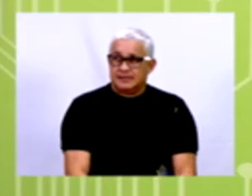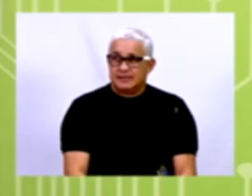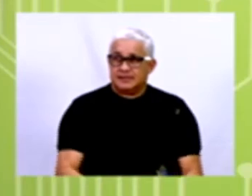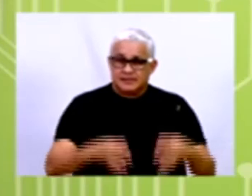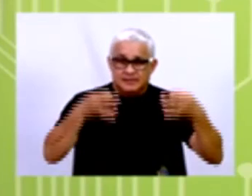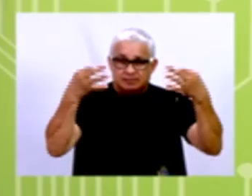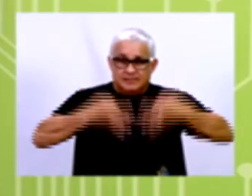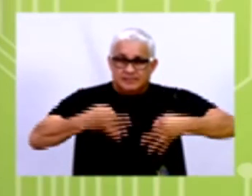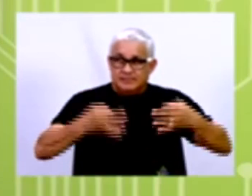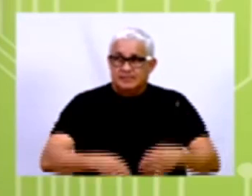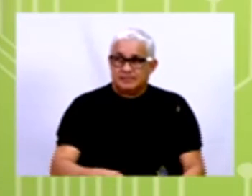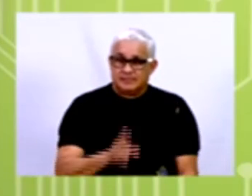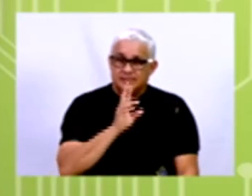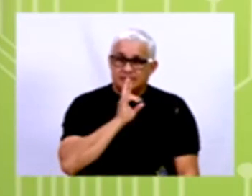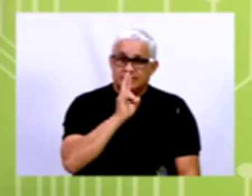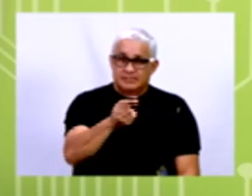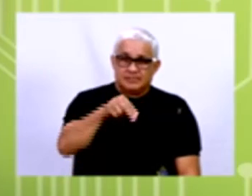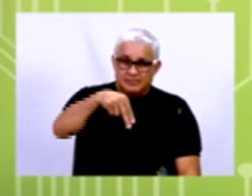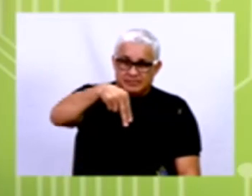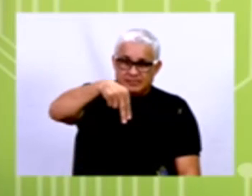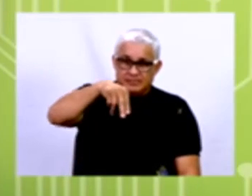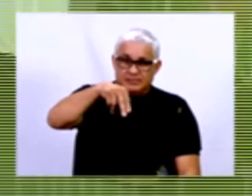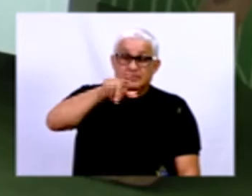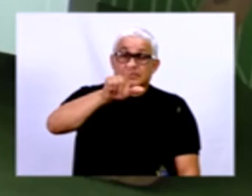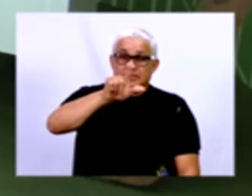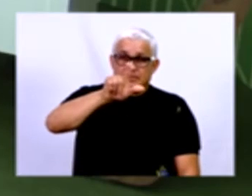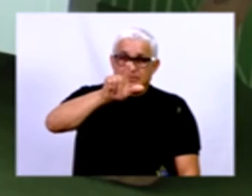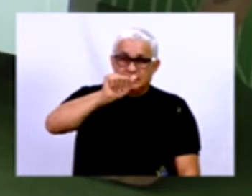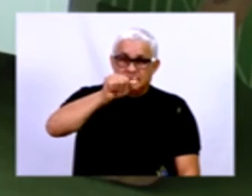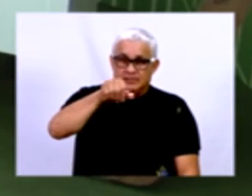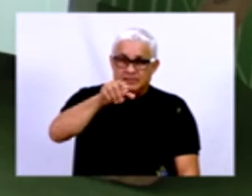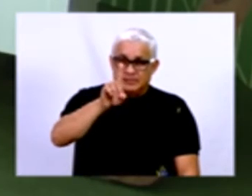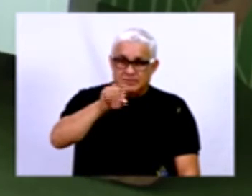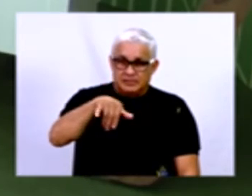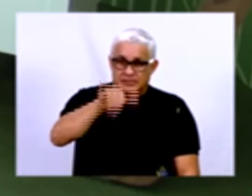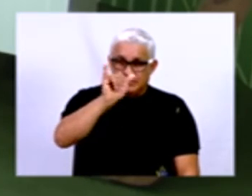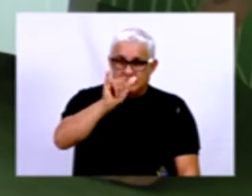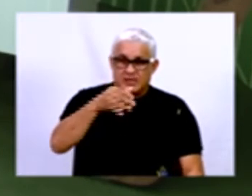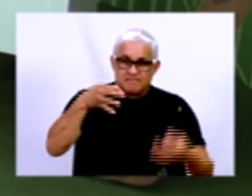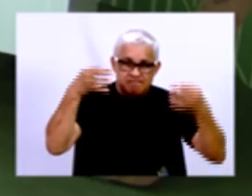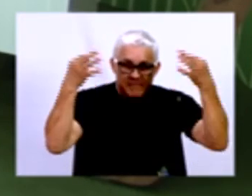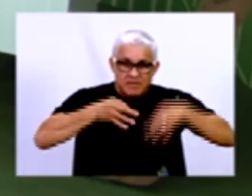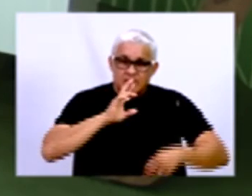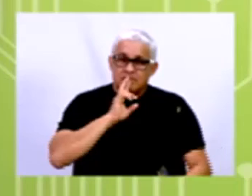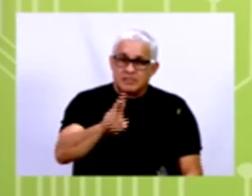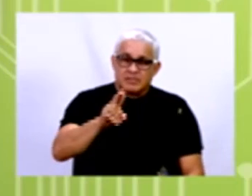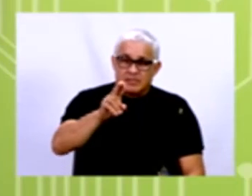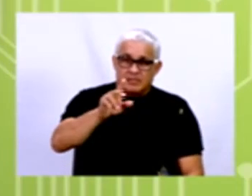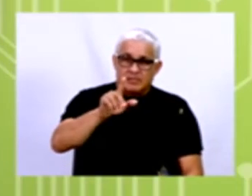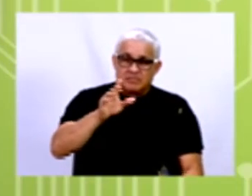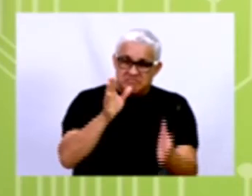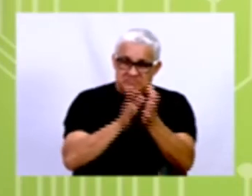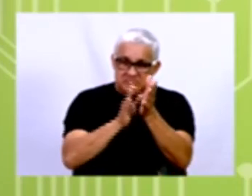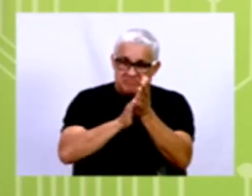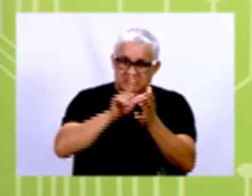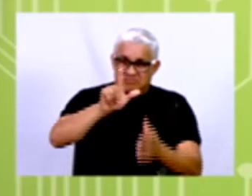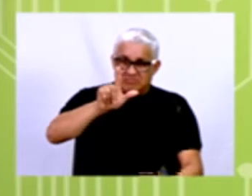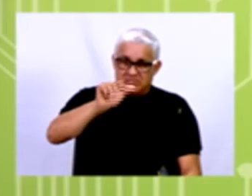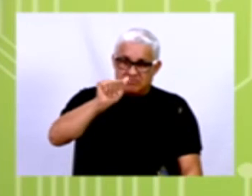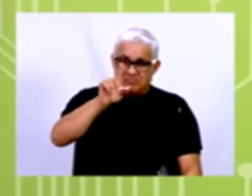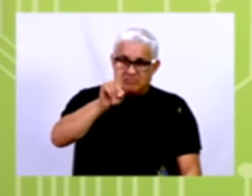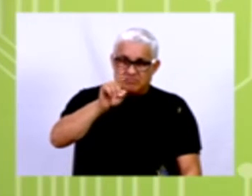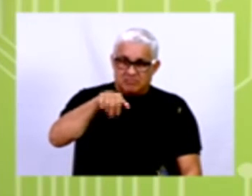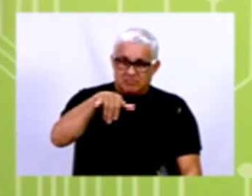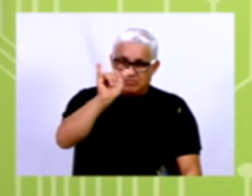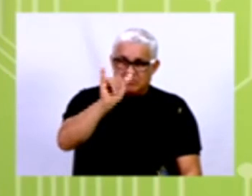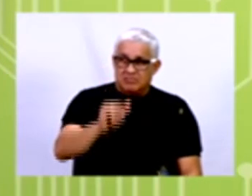Perfeito. A resposta da Leide é perfeita, perfeita. Parabéns, Leide, parabéns, parabéns.